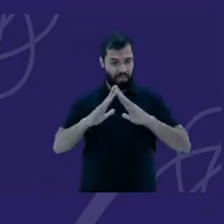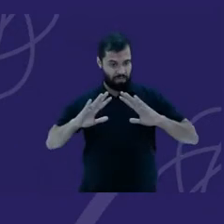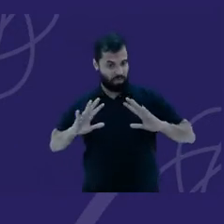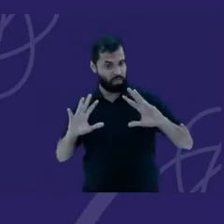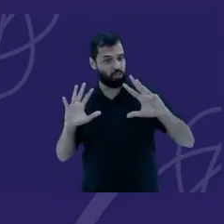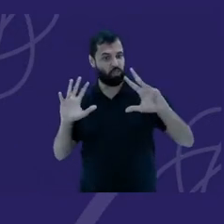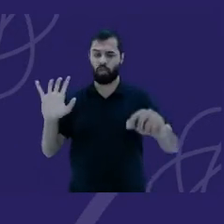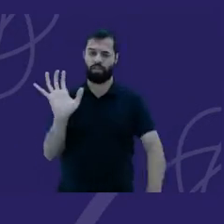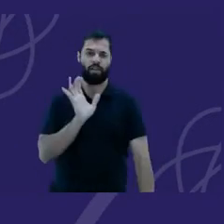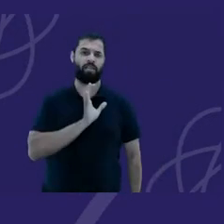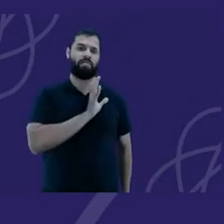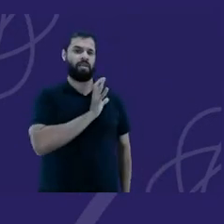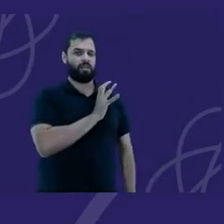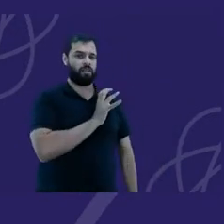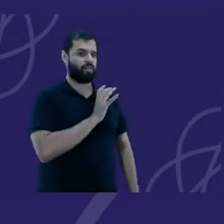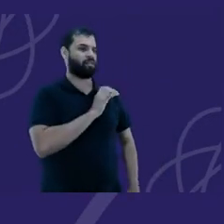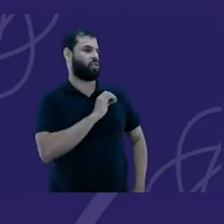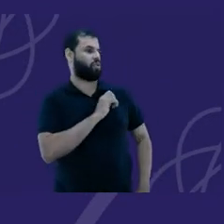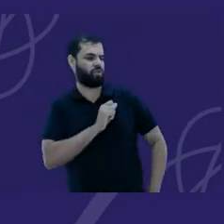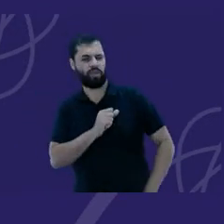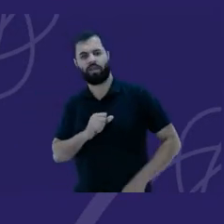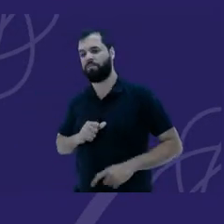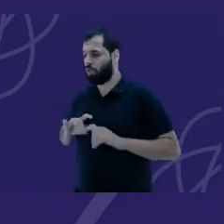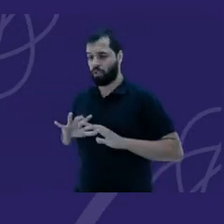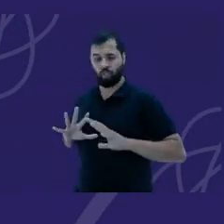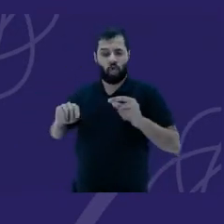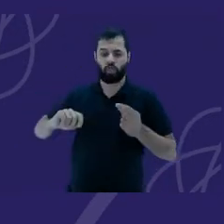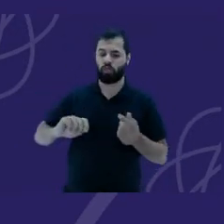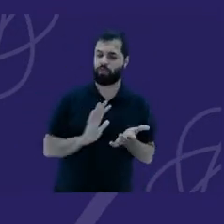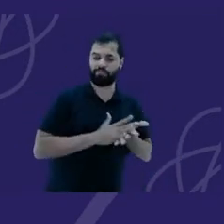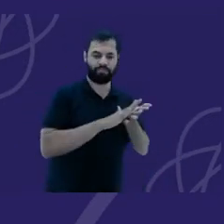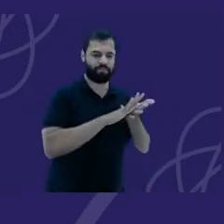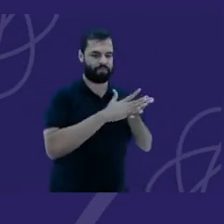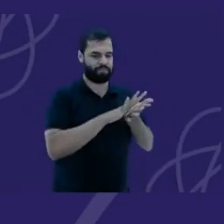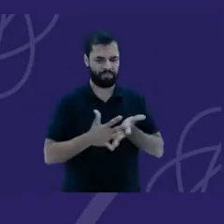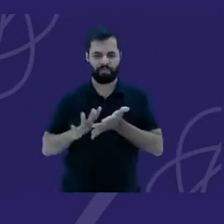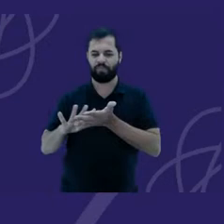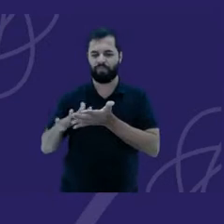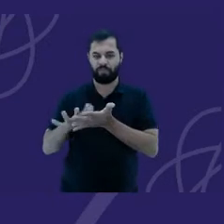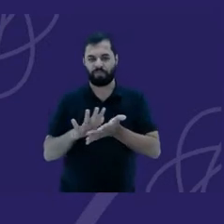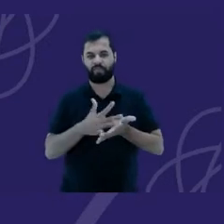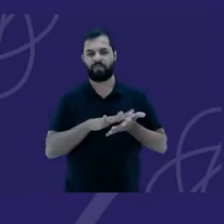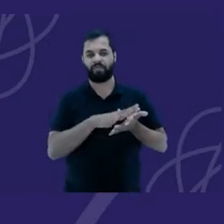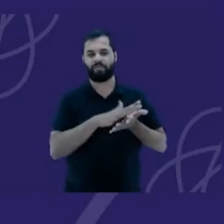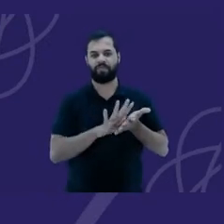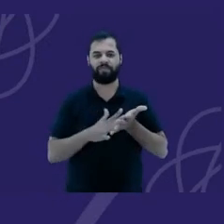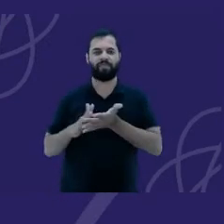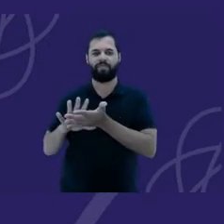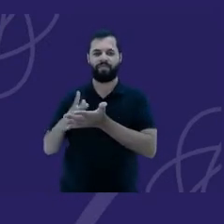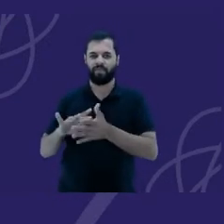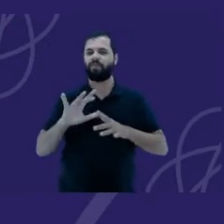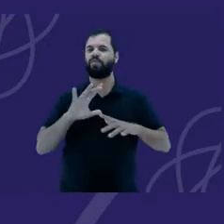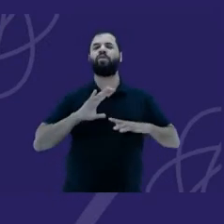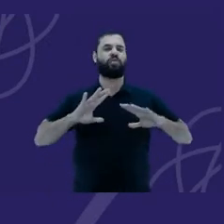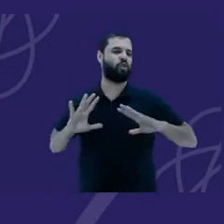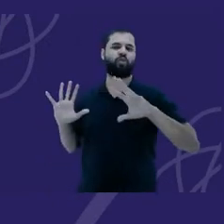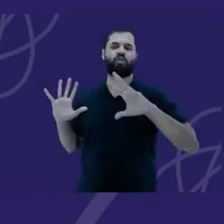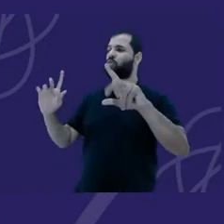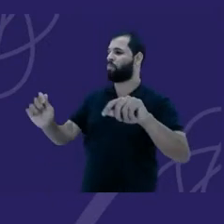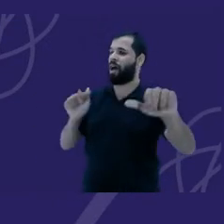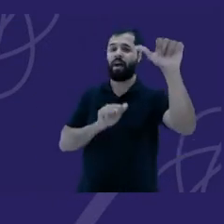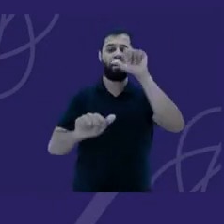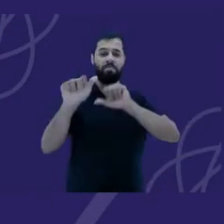bamba, todo mundo bebe, todo mundo samba. Na minha casa todo mundo é bamba, todo mundo bebe, todo